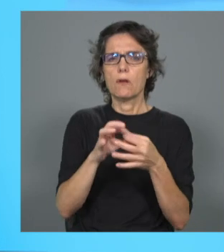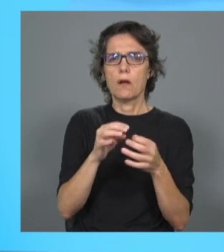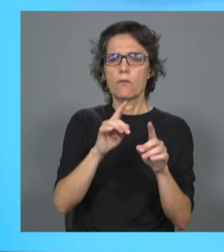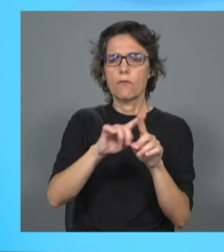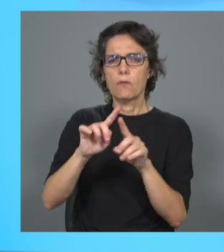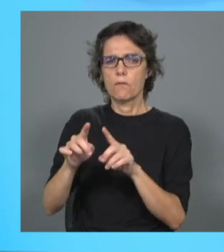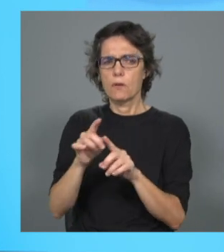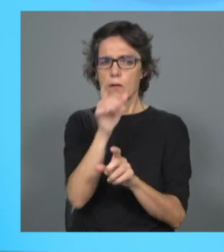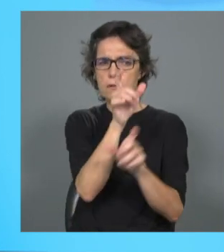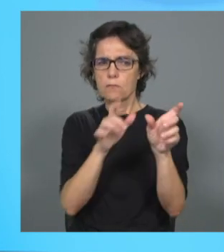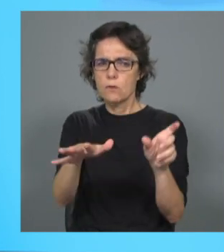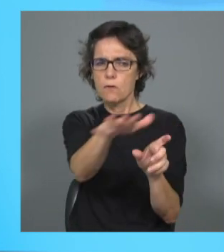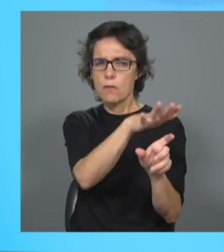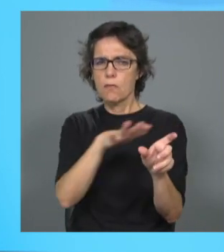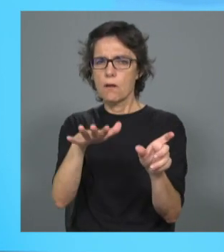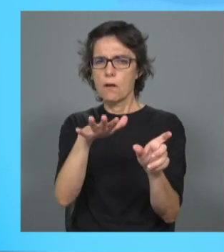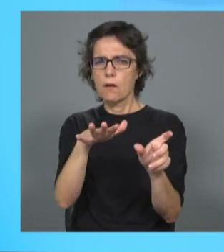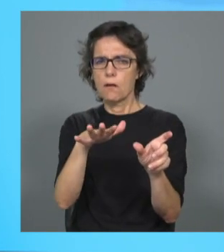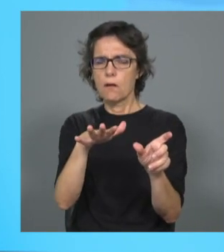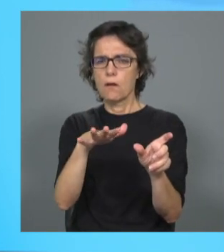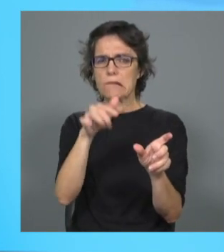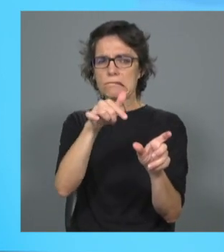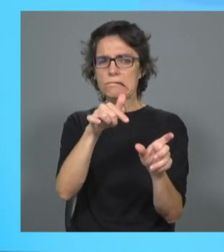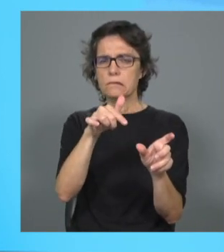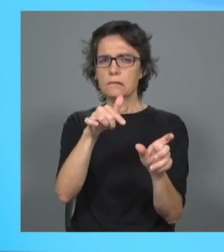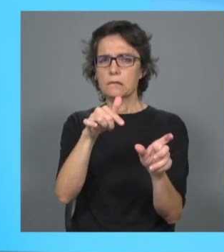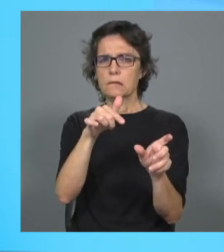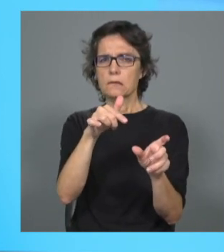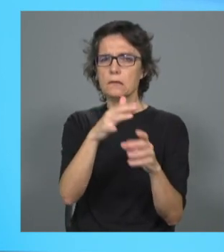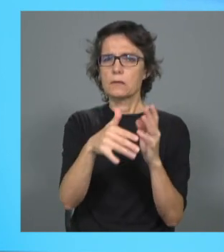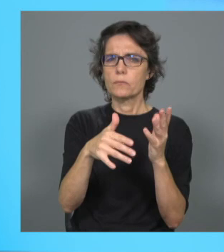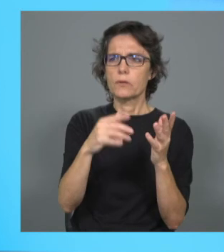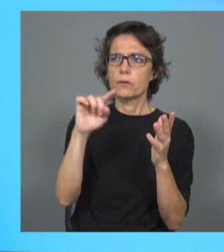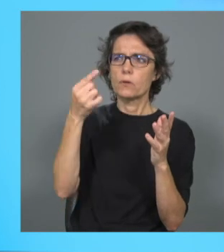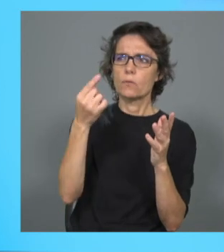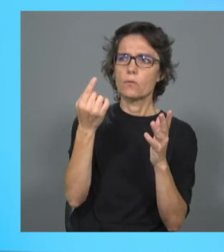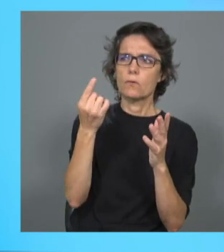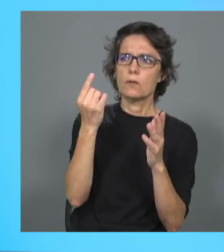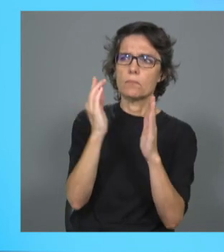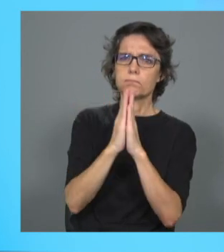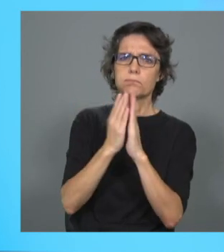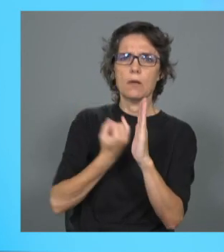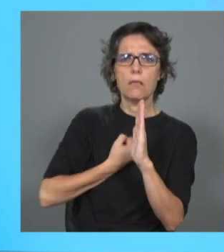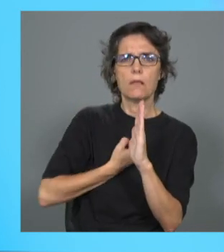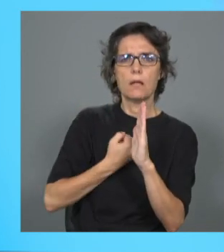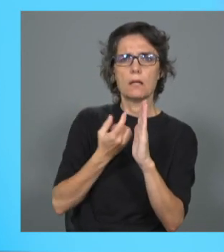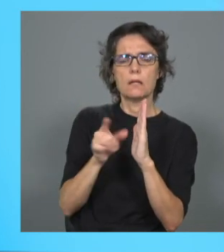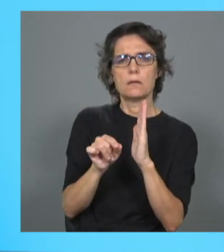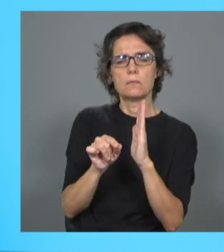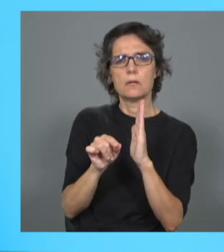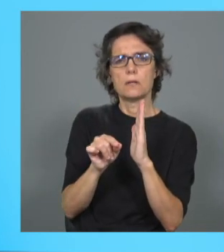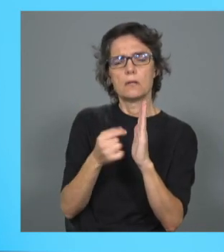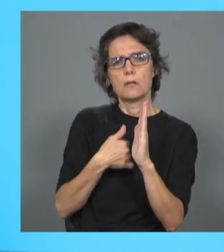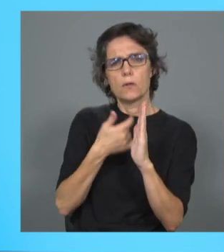locais, marcadas também pela presença de outras identidades religiosas, não é? Como é que